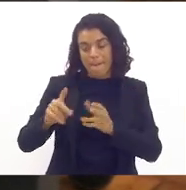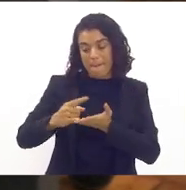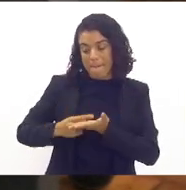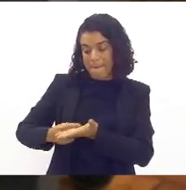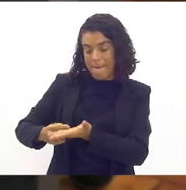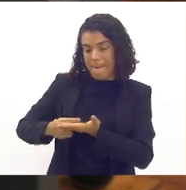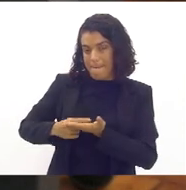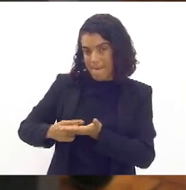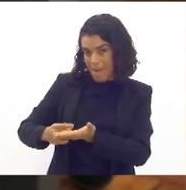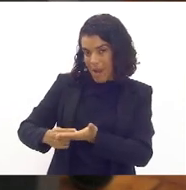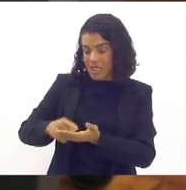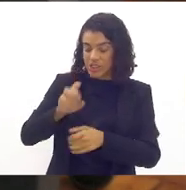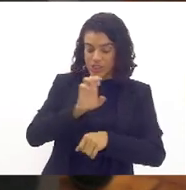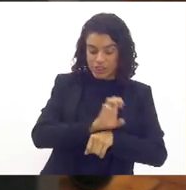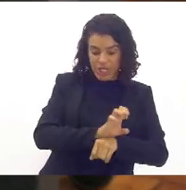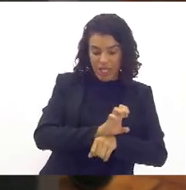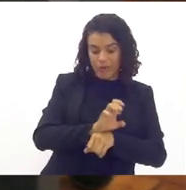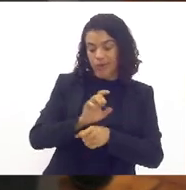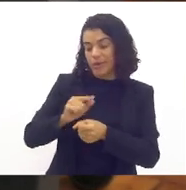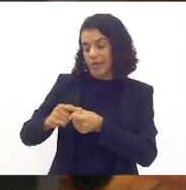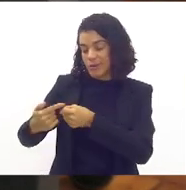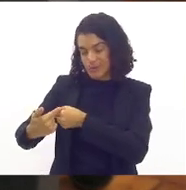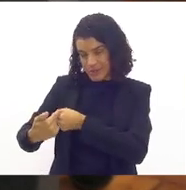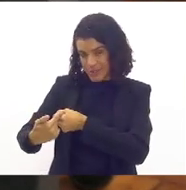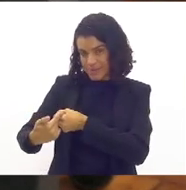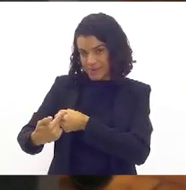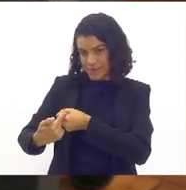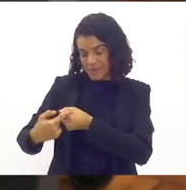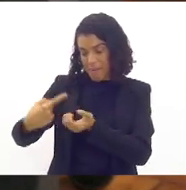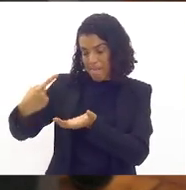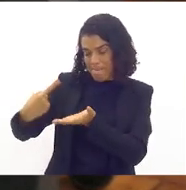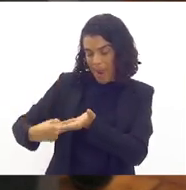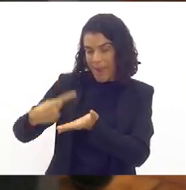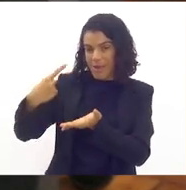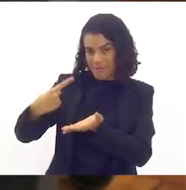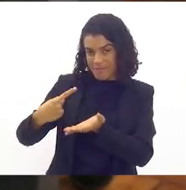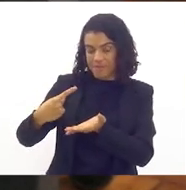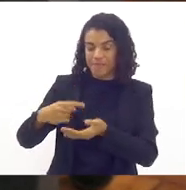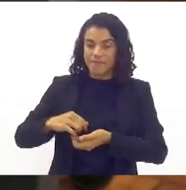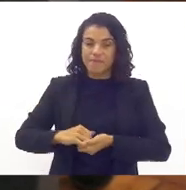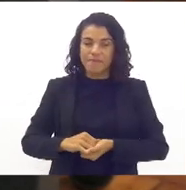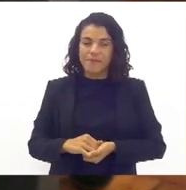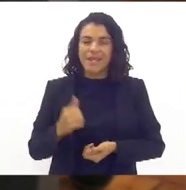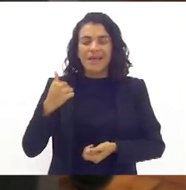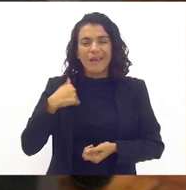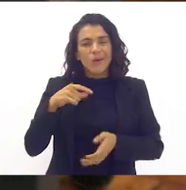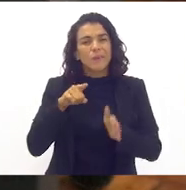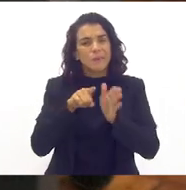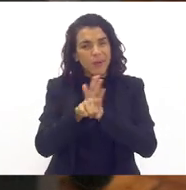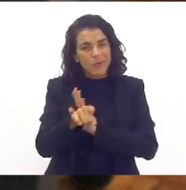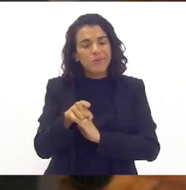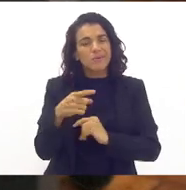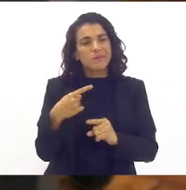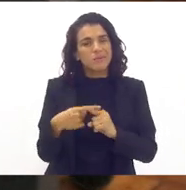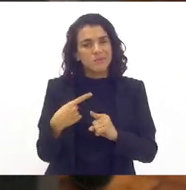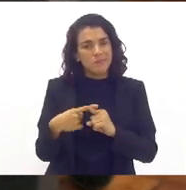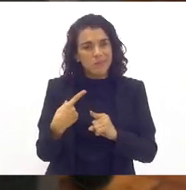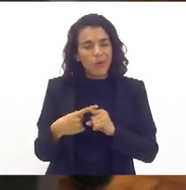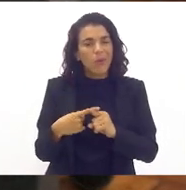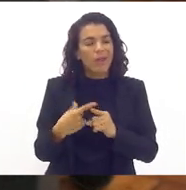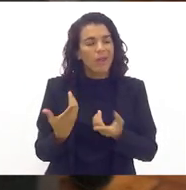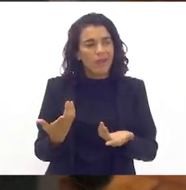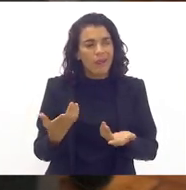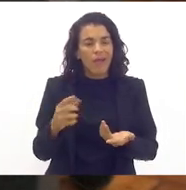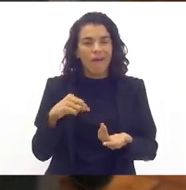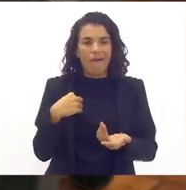pactuadas entre os estados e os mais diversos municípios. Não? E eu estou perguntando isso porque é uma derivação